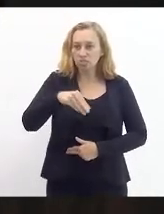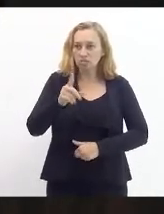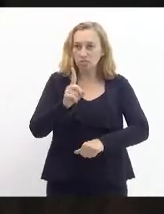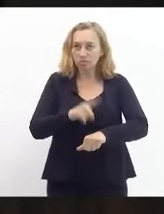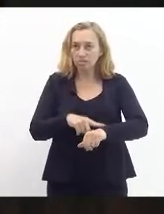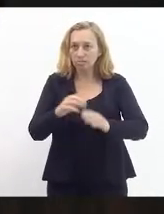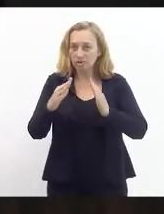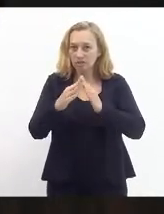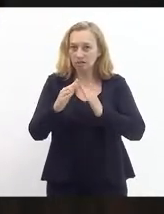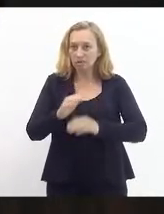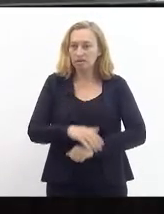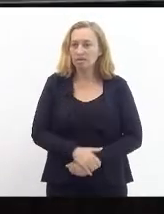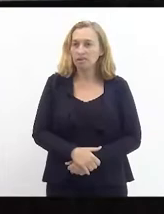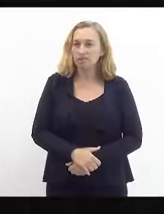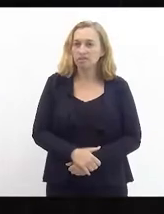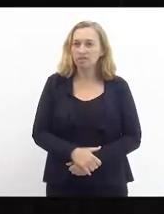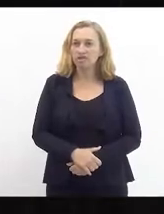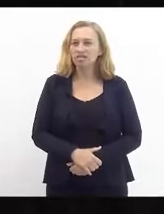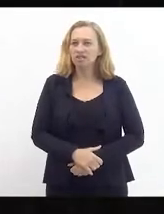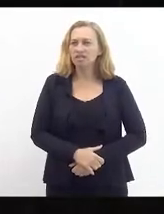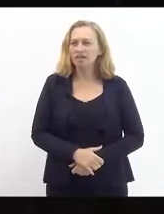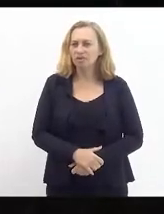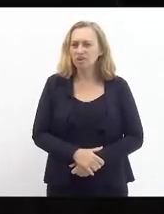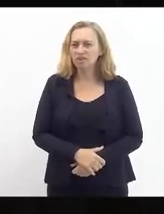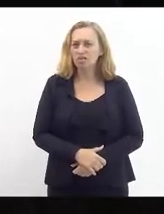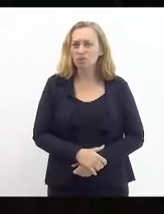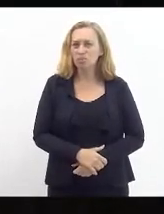de dez minutos no tempo regimental